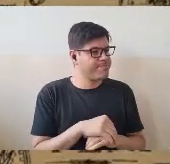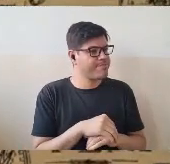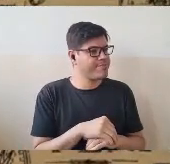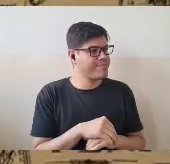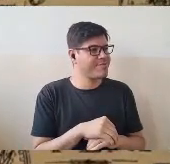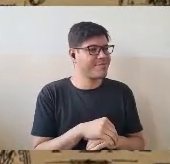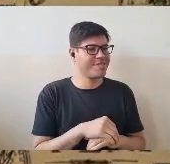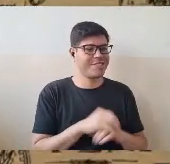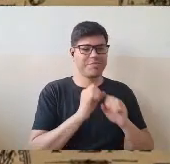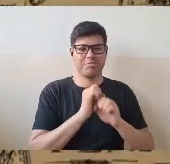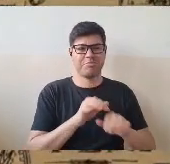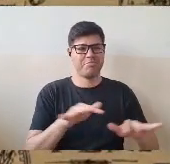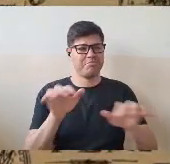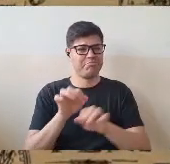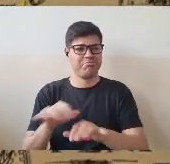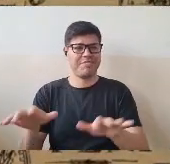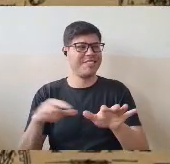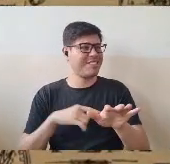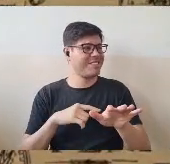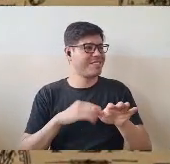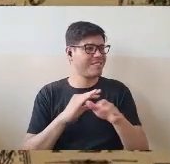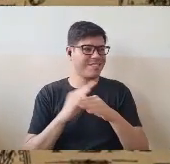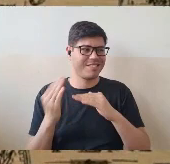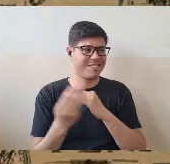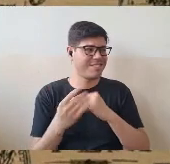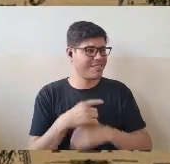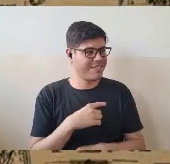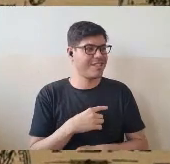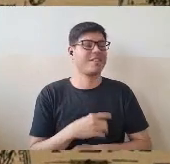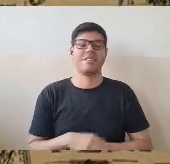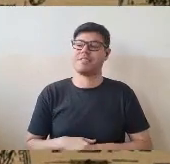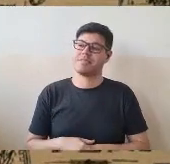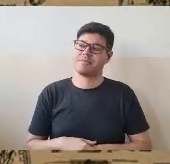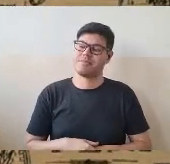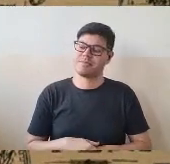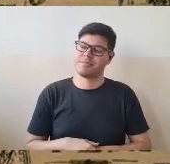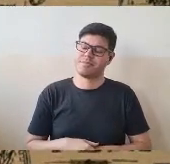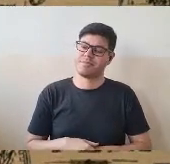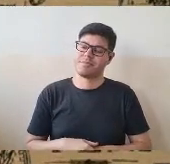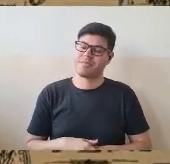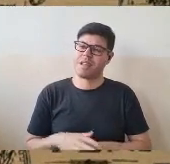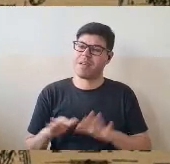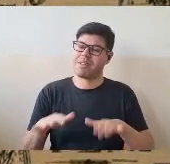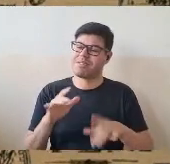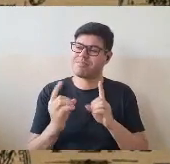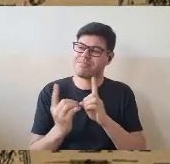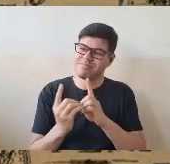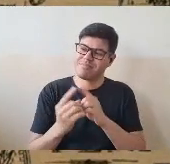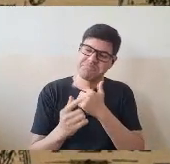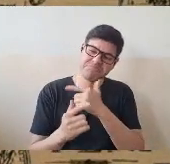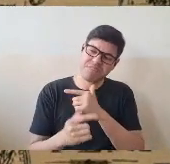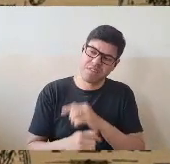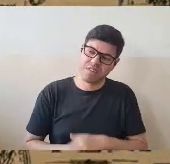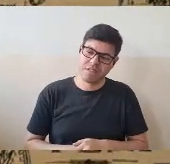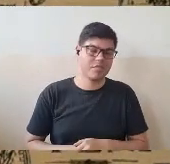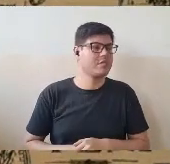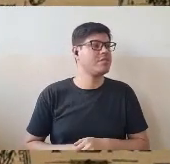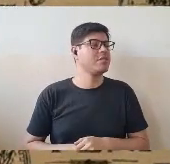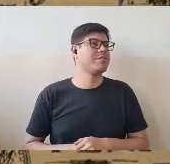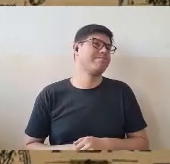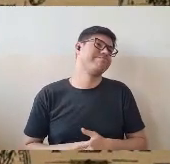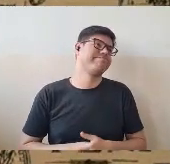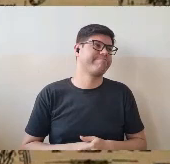aqui todos os bairros. Mas nenhum médico Tem queria ser assistência. pediatra, doutor? Realmente hoje a opção é menor, tá?